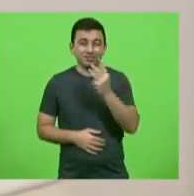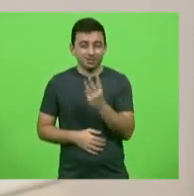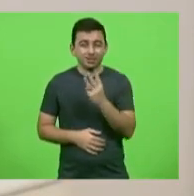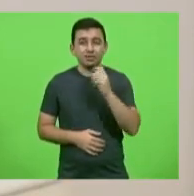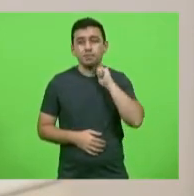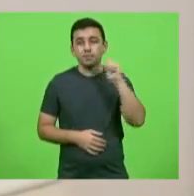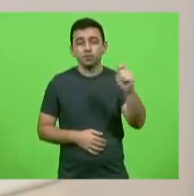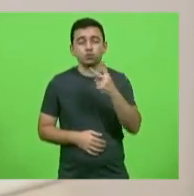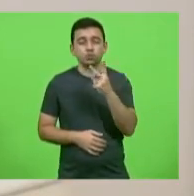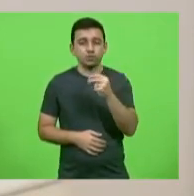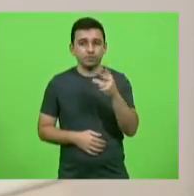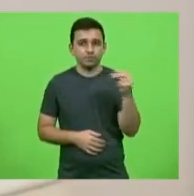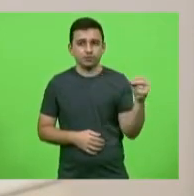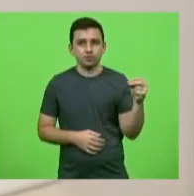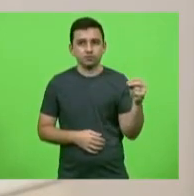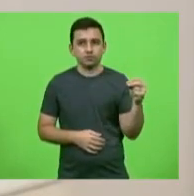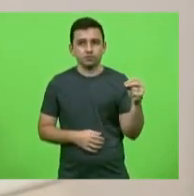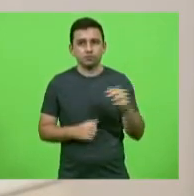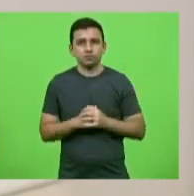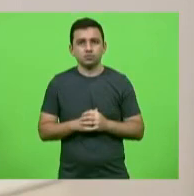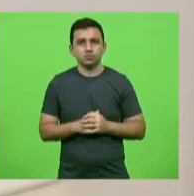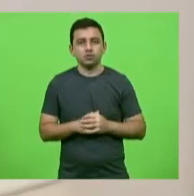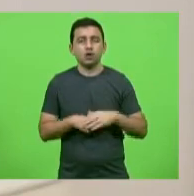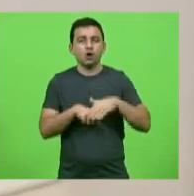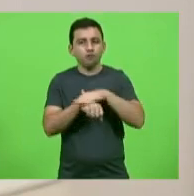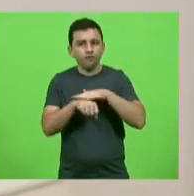2020. Acerca da conversa